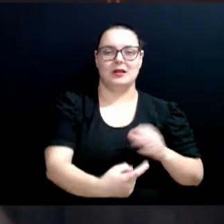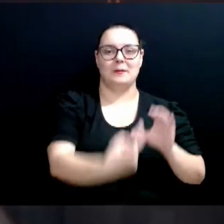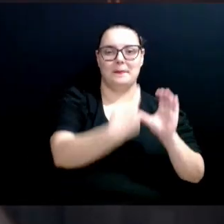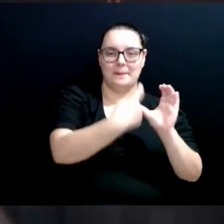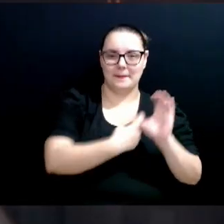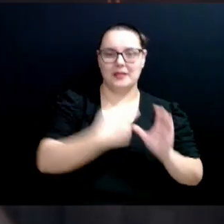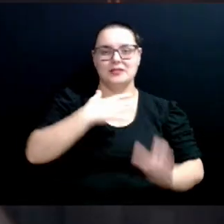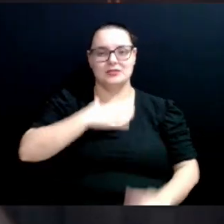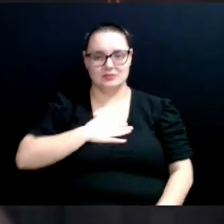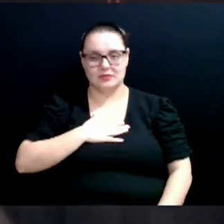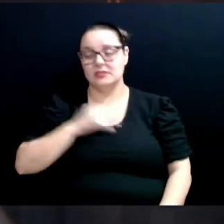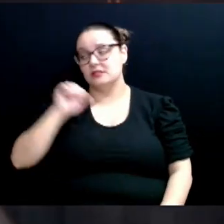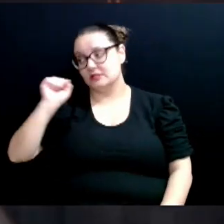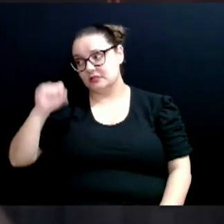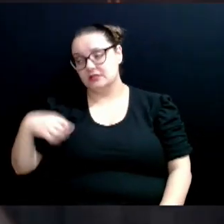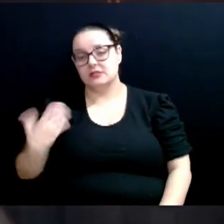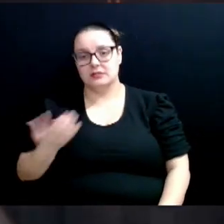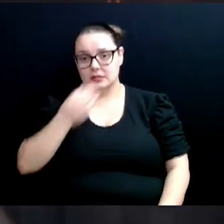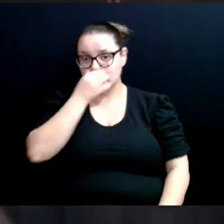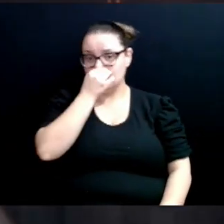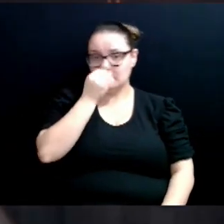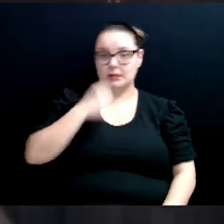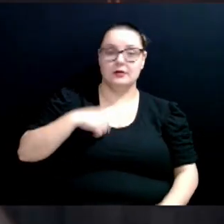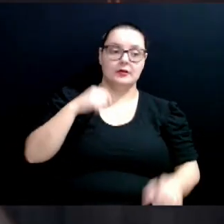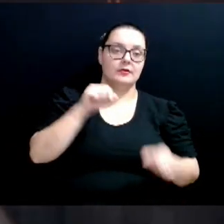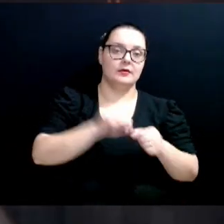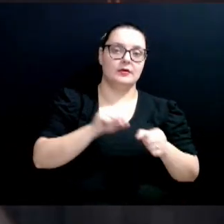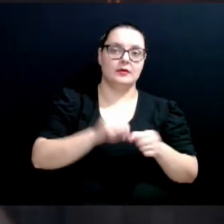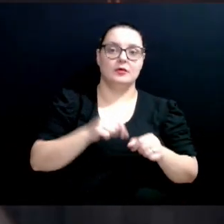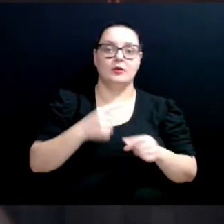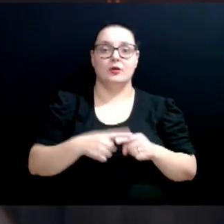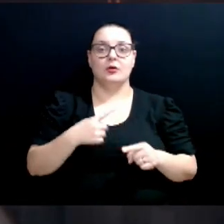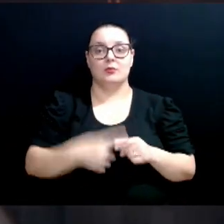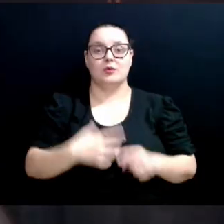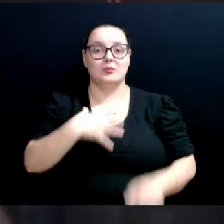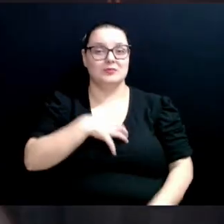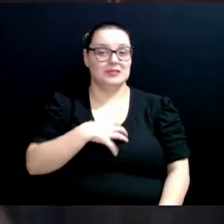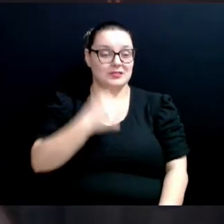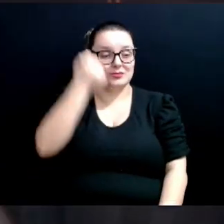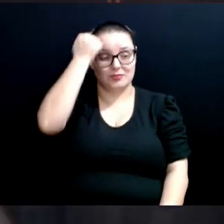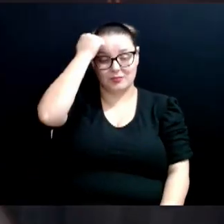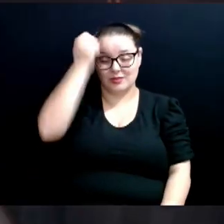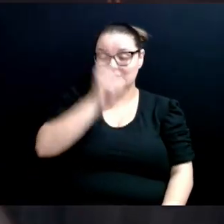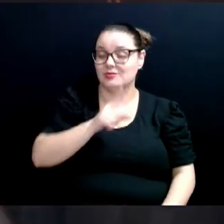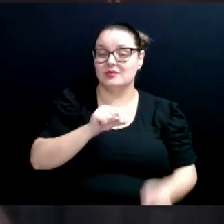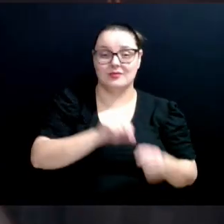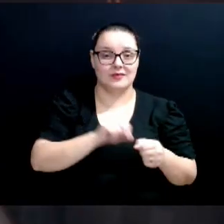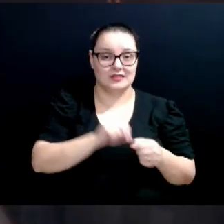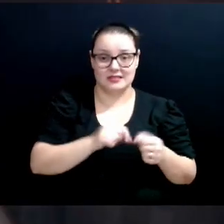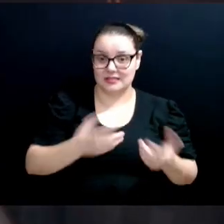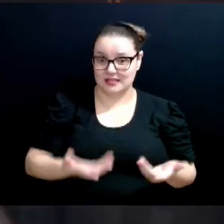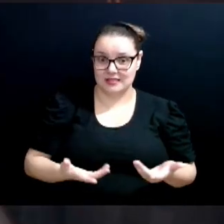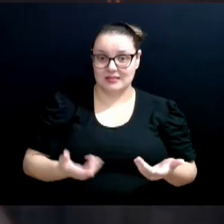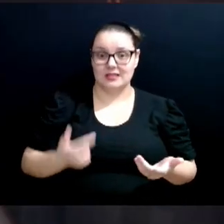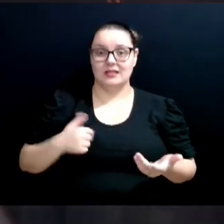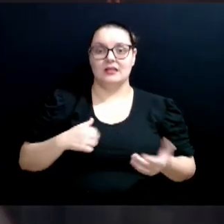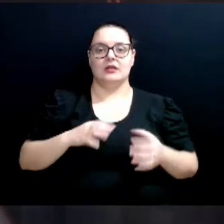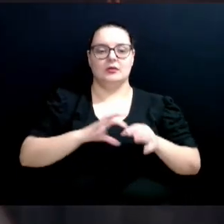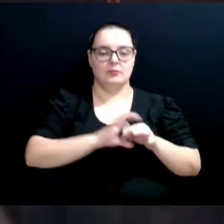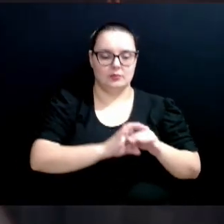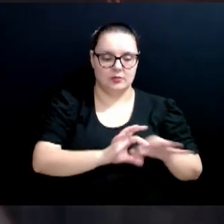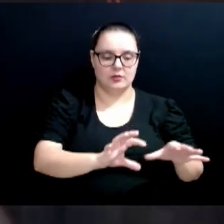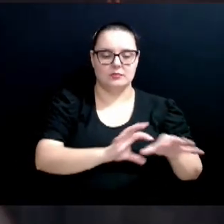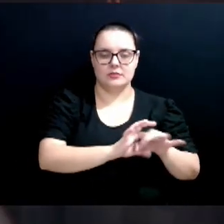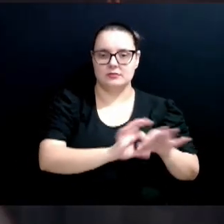eu estou fazendo porque às vezes eu me sinto culpado por não fazer, né? Então, eu vou me tornando permissivo